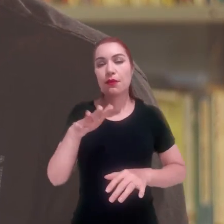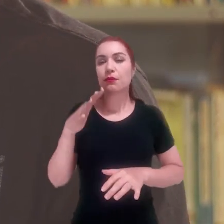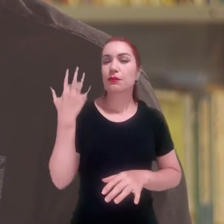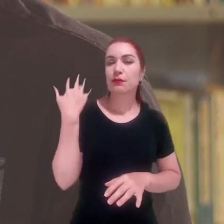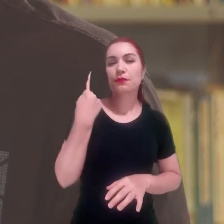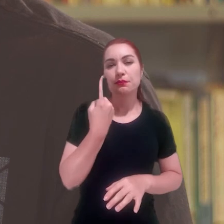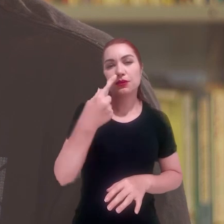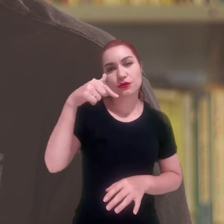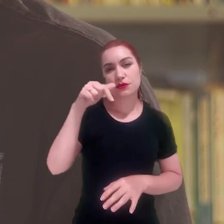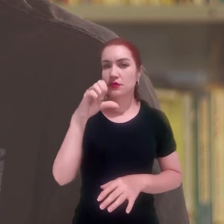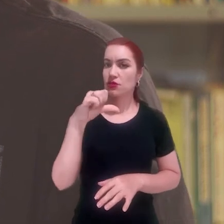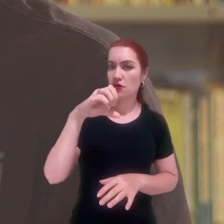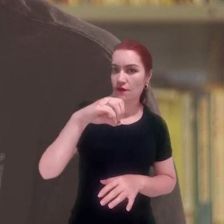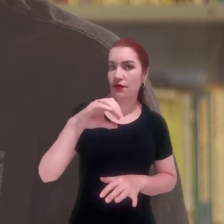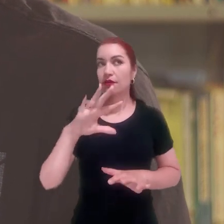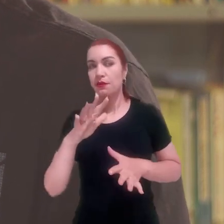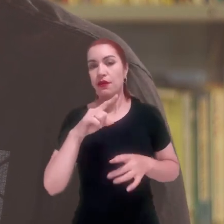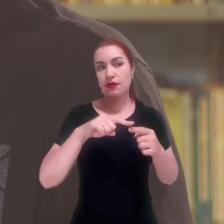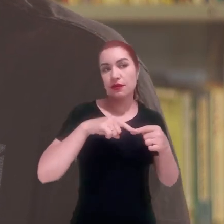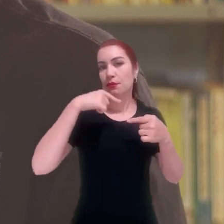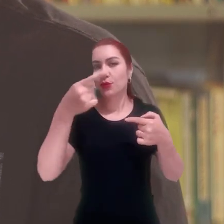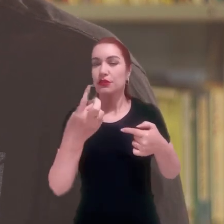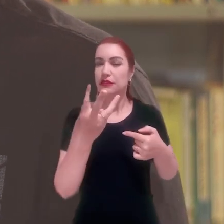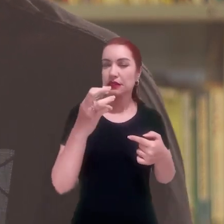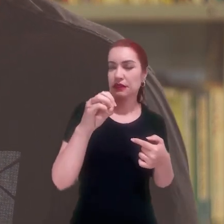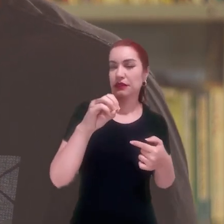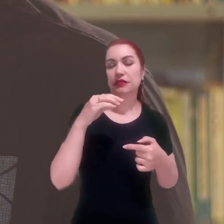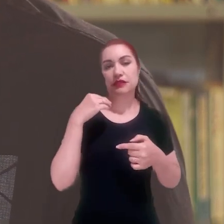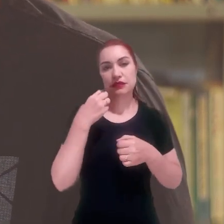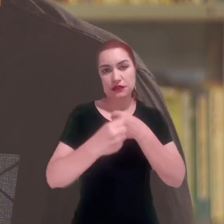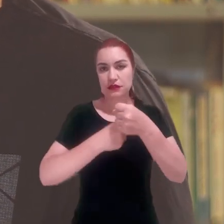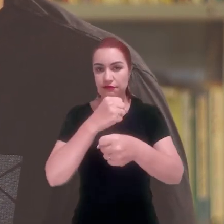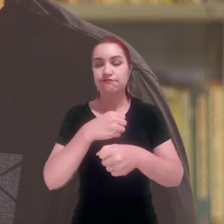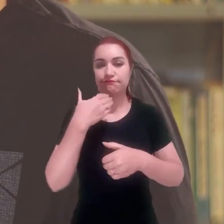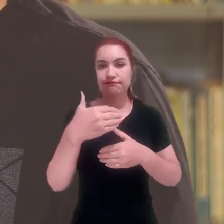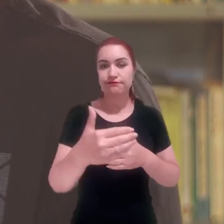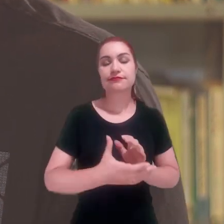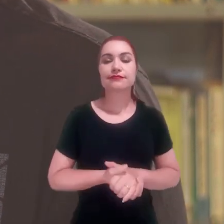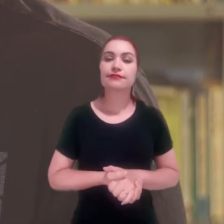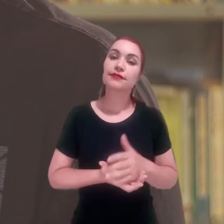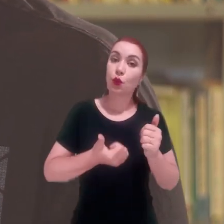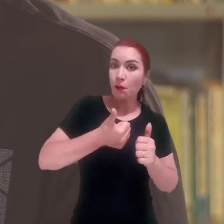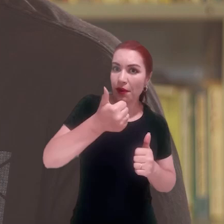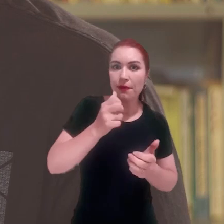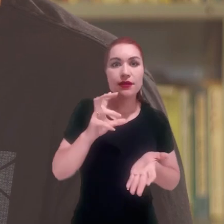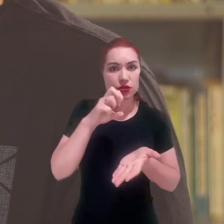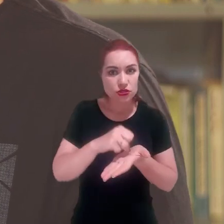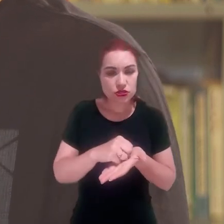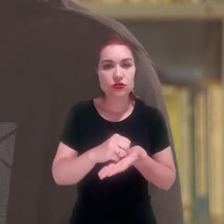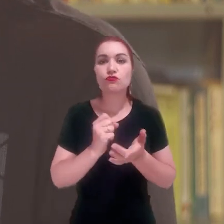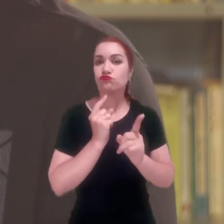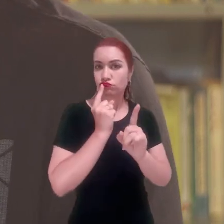ano de 1790. Isso dá mais ou menos uns 30 anos depois desses conflitos todos. Então, é o primeiro registro que aparece,